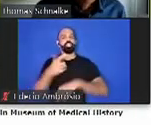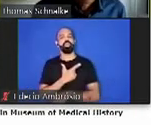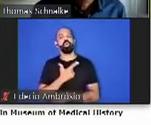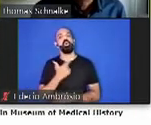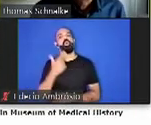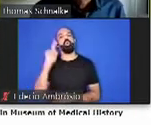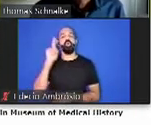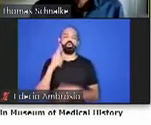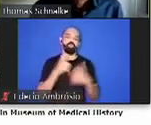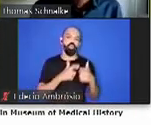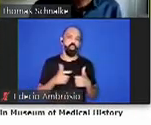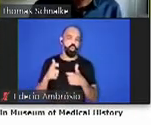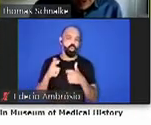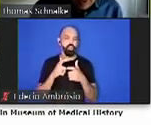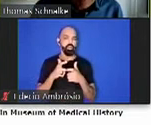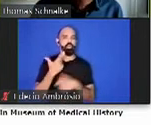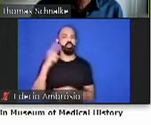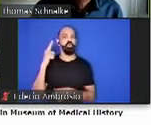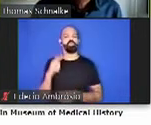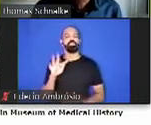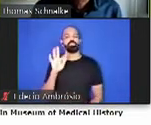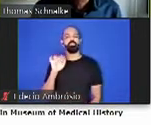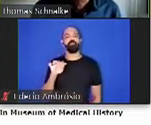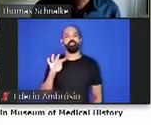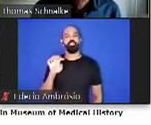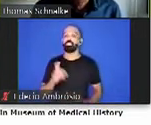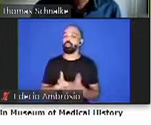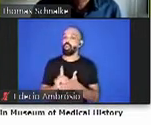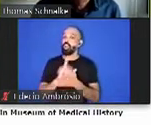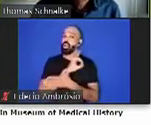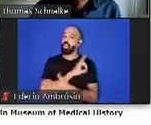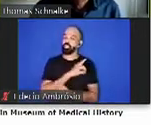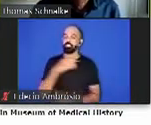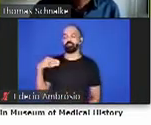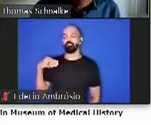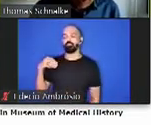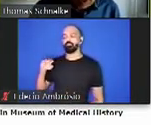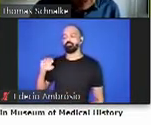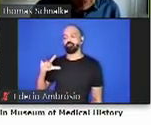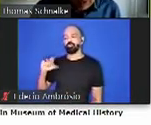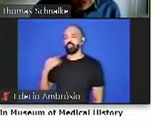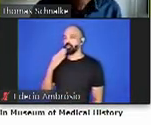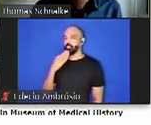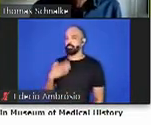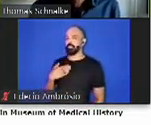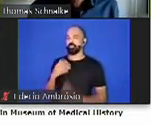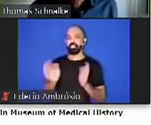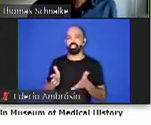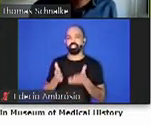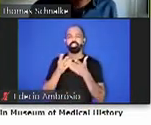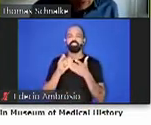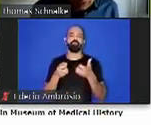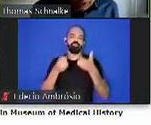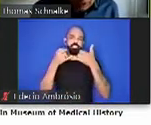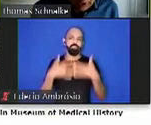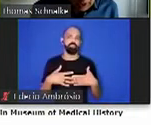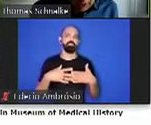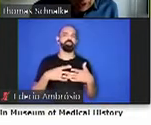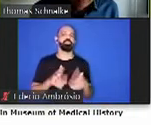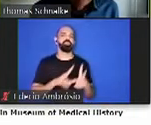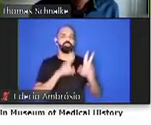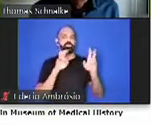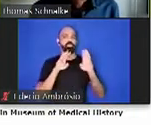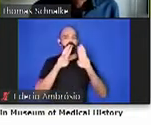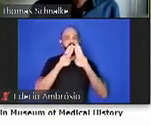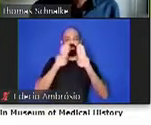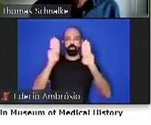outras fontes. Antes de iniciar, Marcelo me pediu e me incentivou a falar pelo menos algumas palavras sobre o nosso museu,